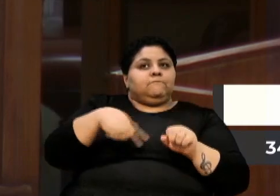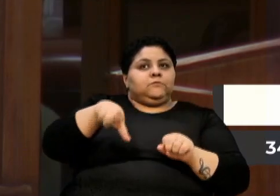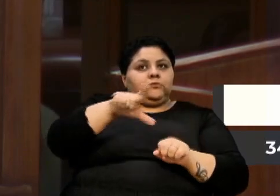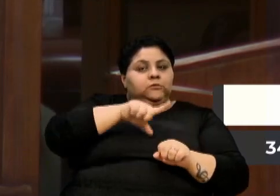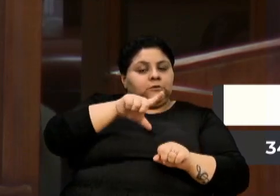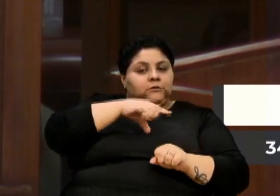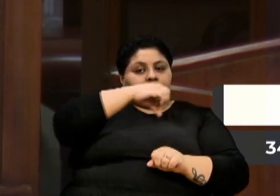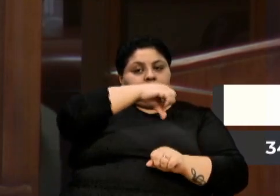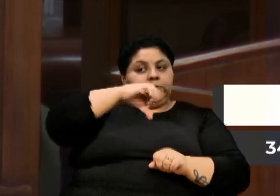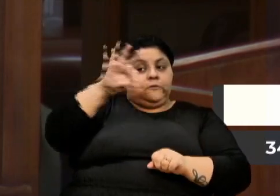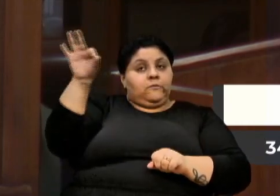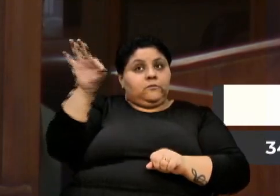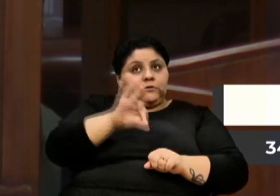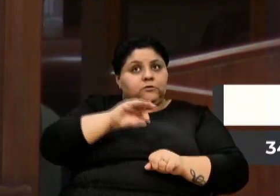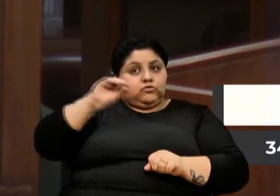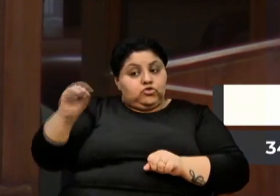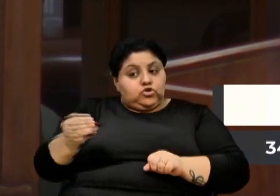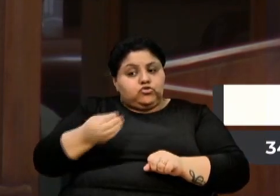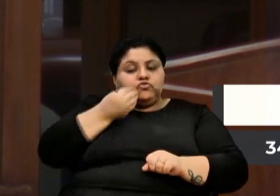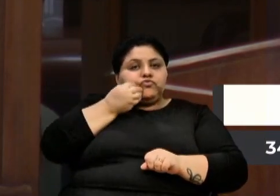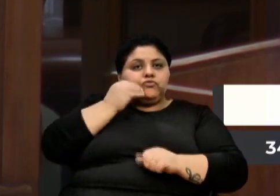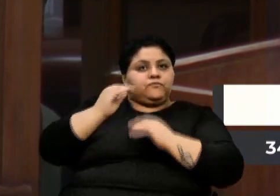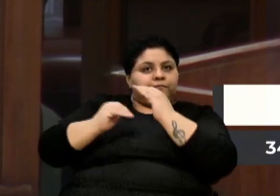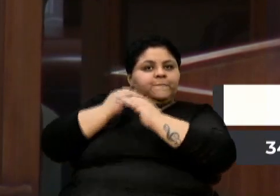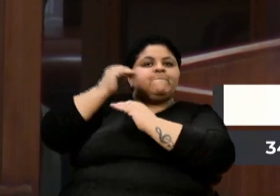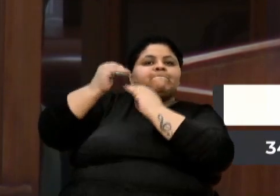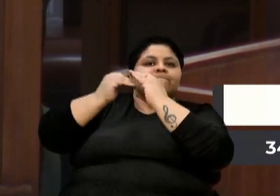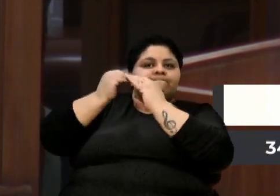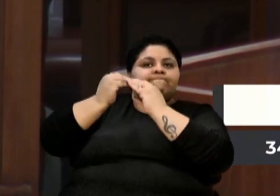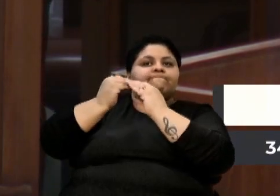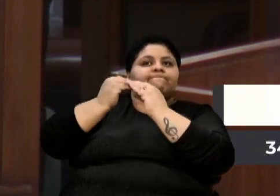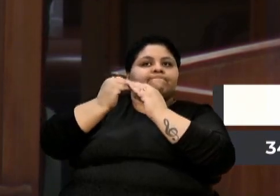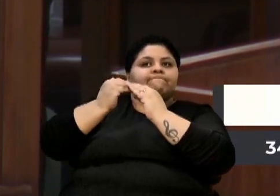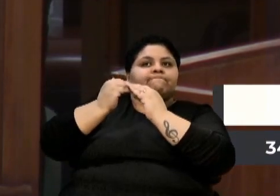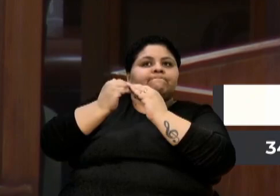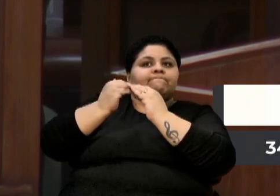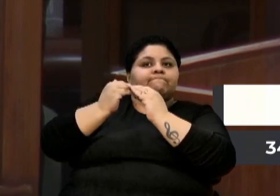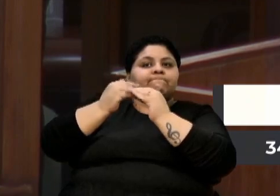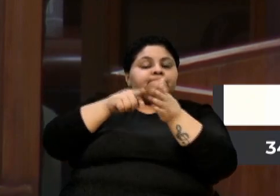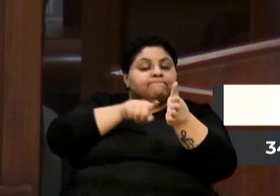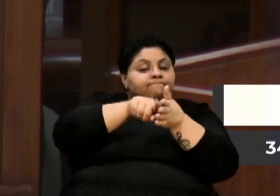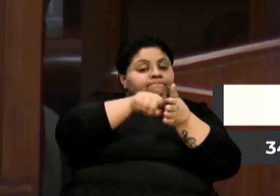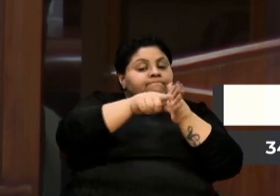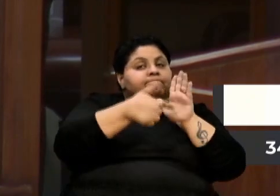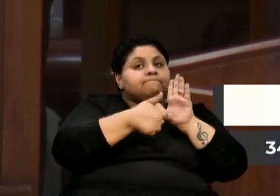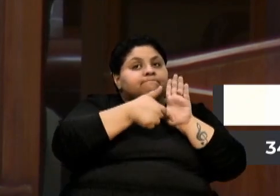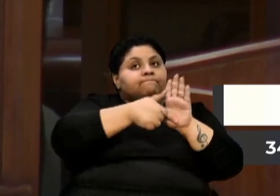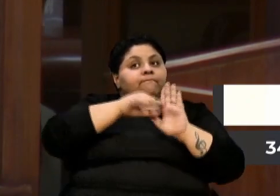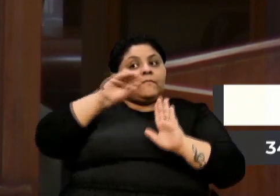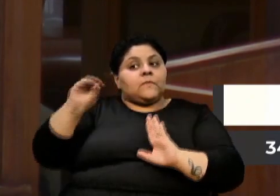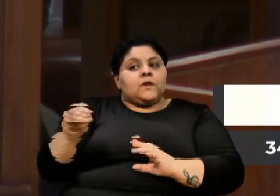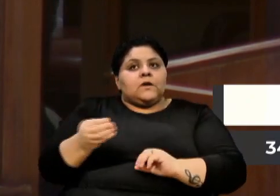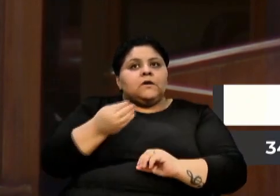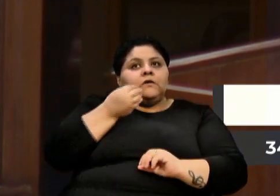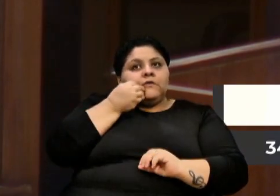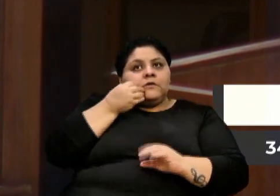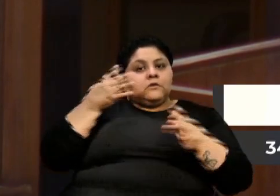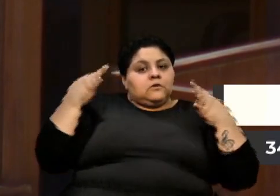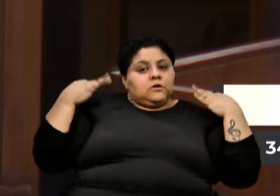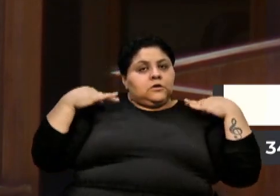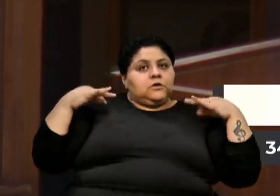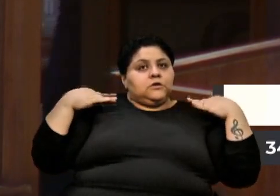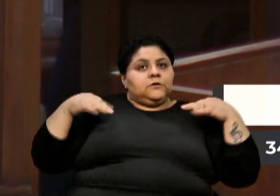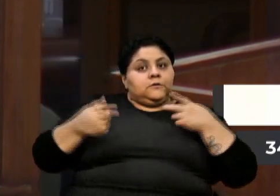oportunidade de crescimento. Né? É isso que essa pesquisa traz para a gente. A oportunidade do turismo de